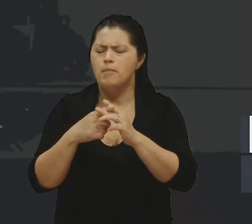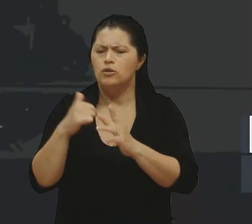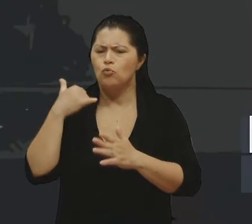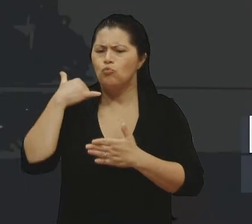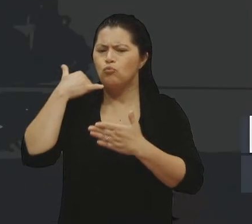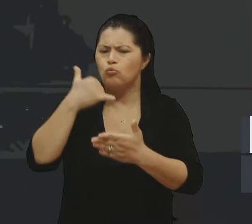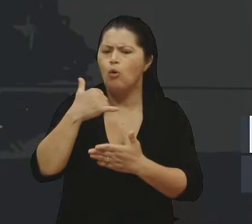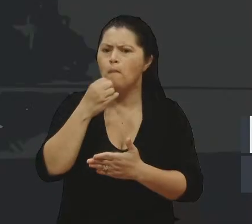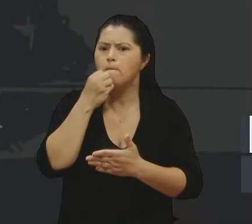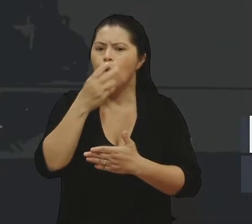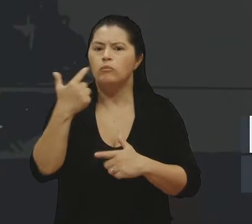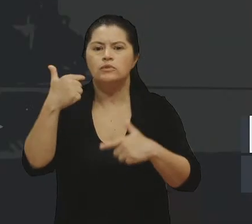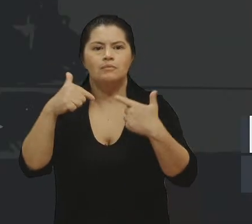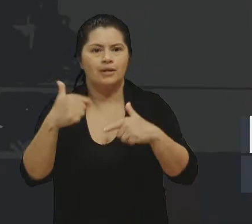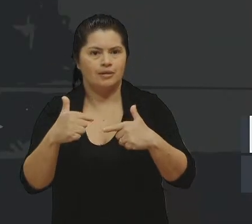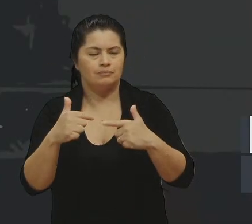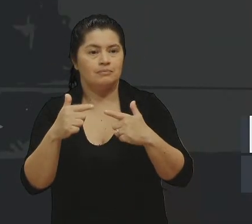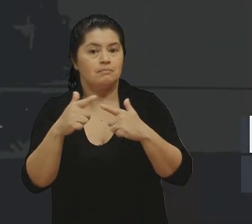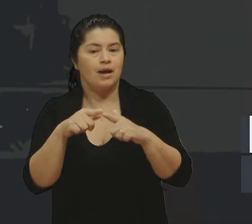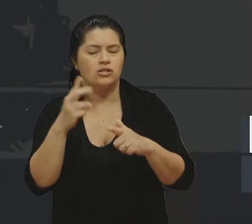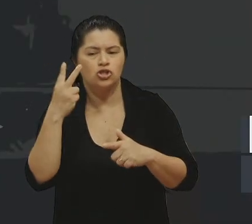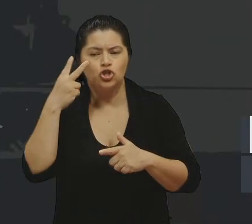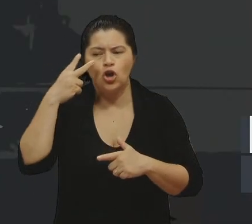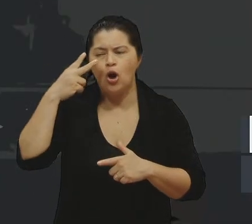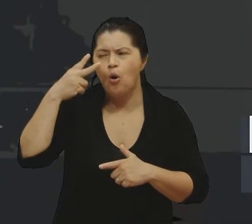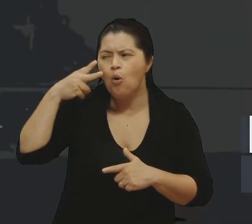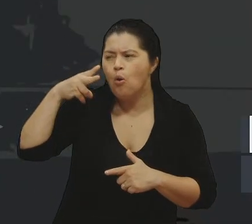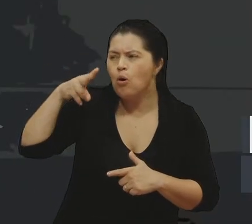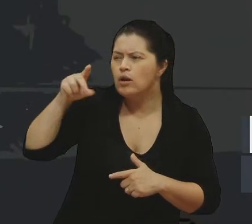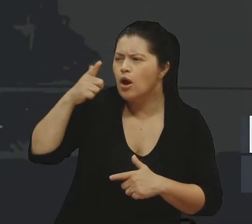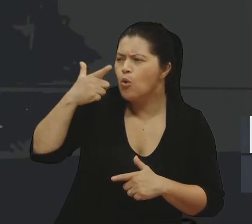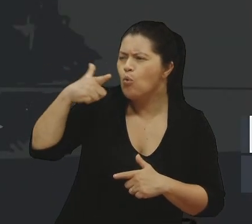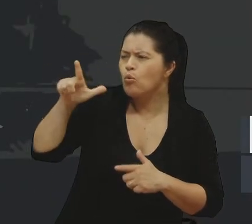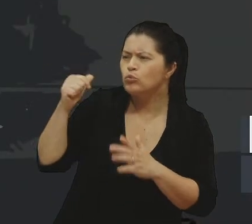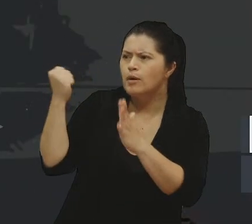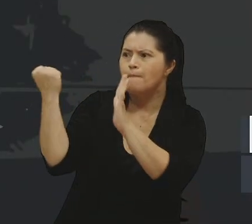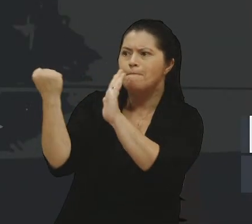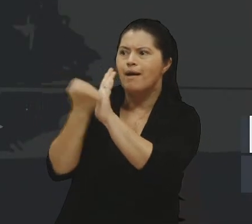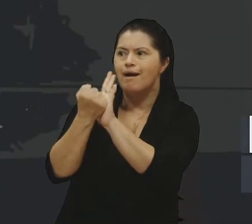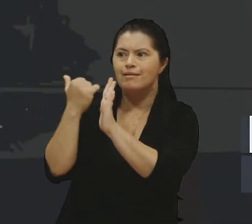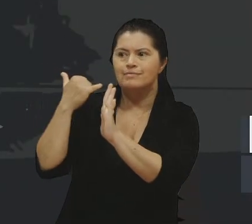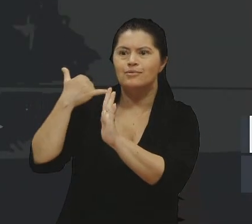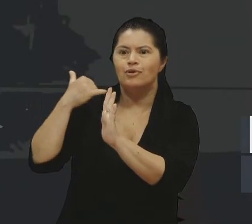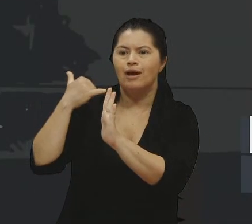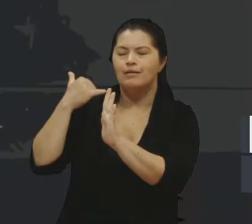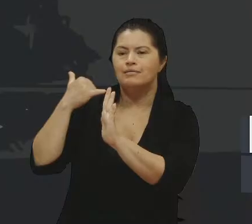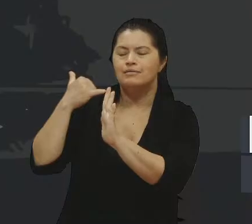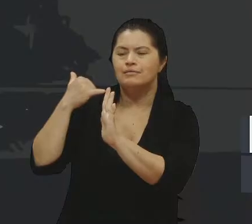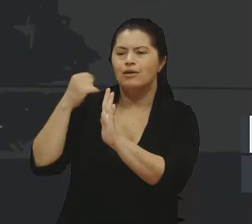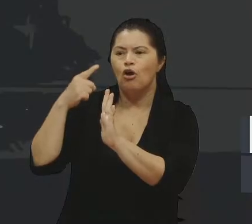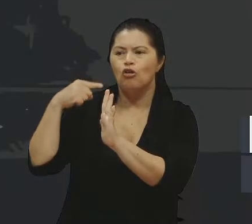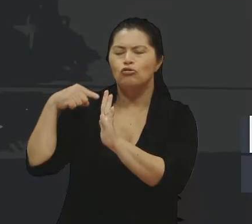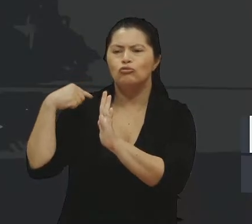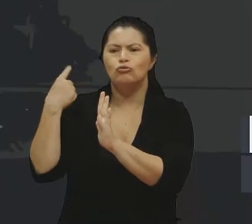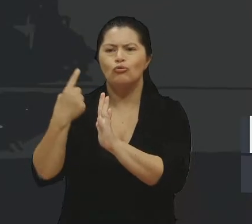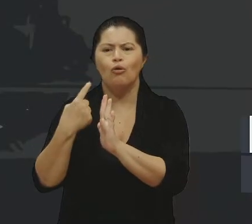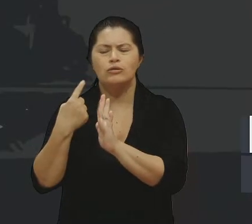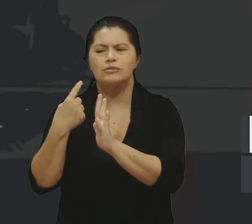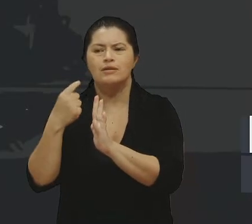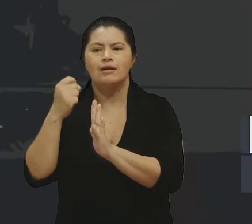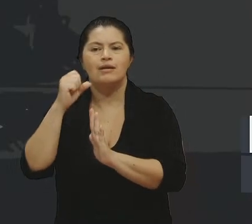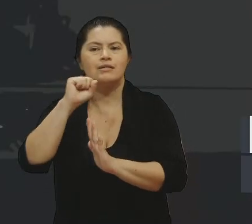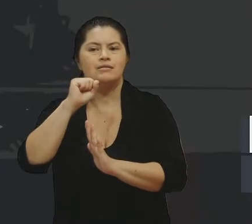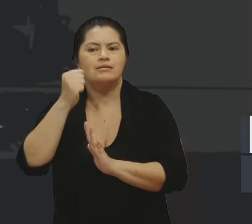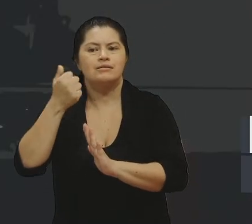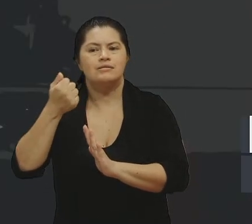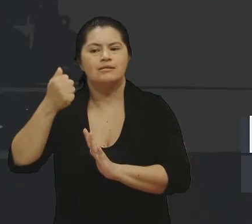trabalho. Ok? Mas se a gente olha para as outras marcas que atuam nesse segmento, o que a gente começa a enxergar? A Samsung,